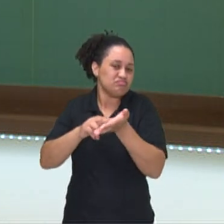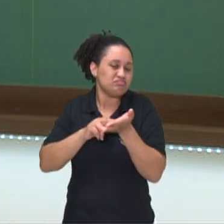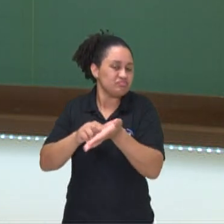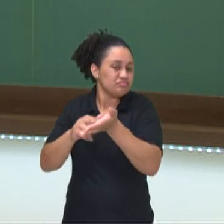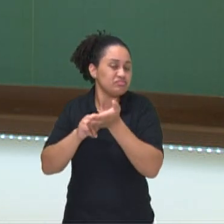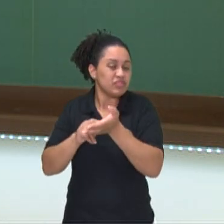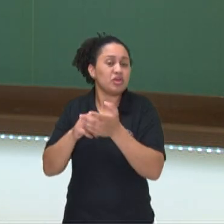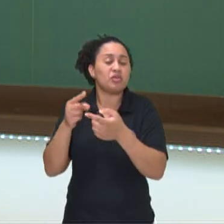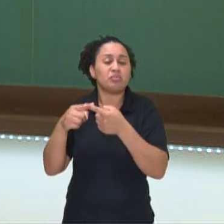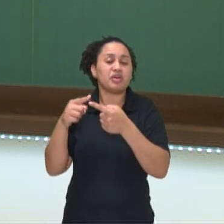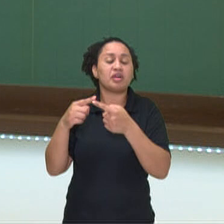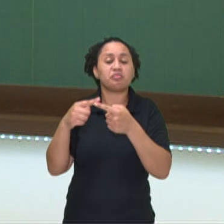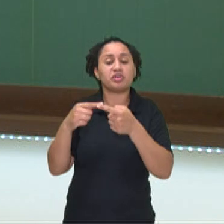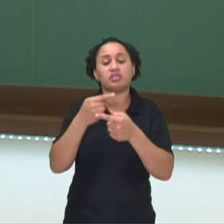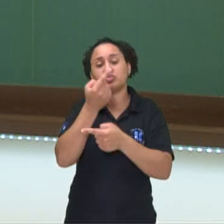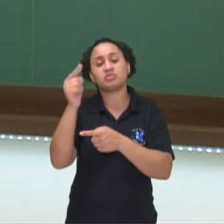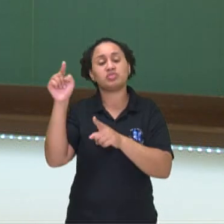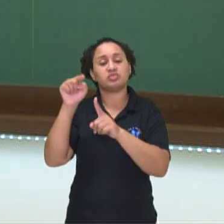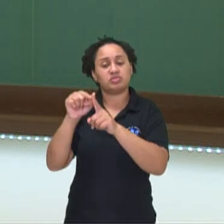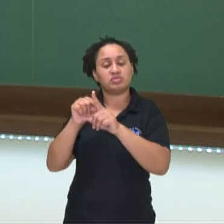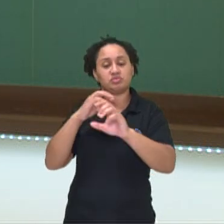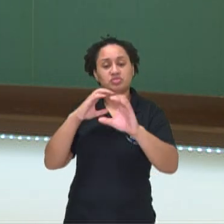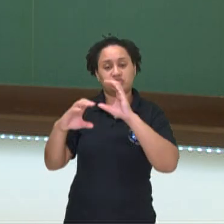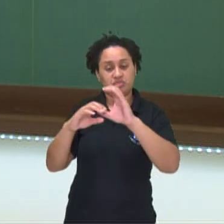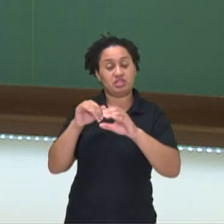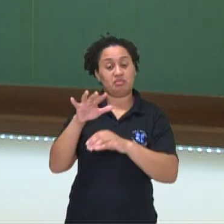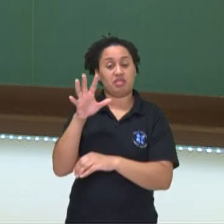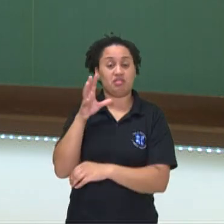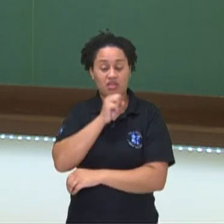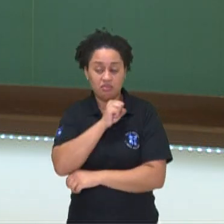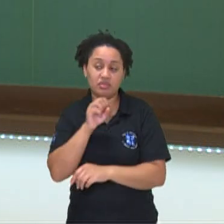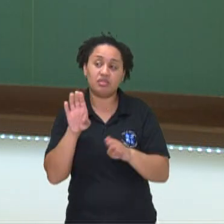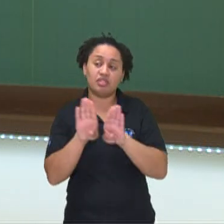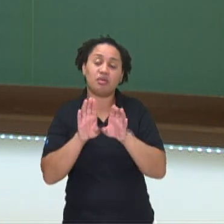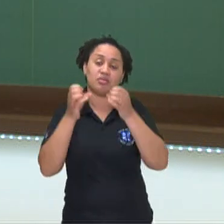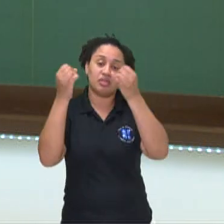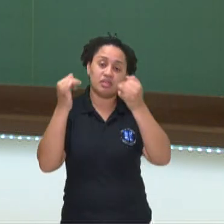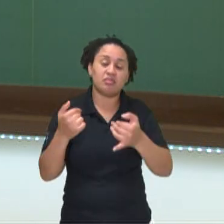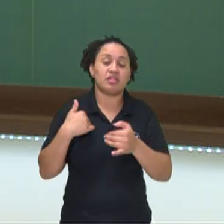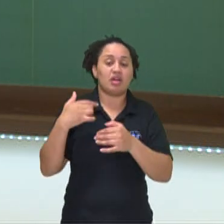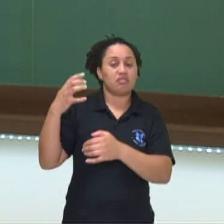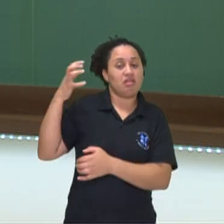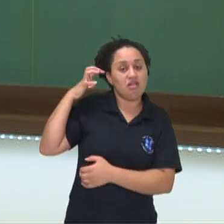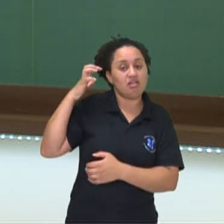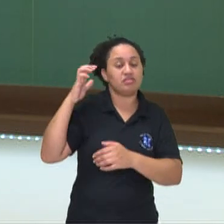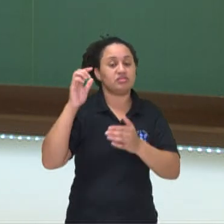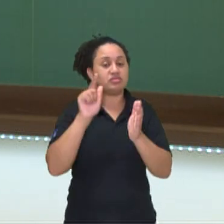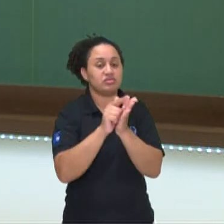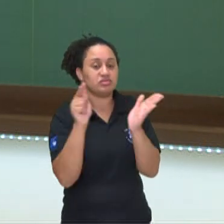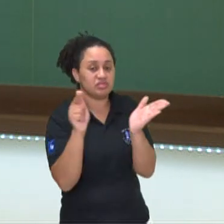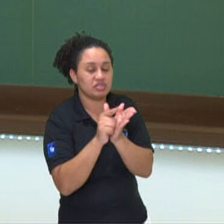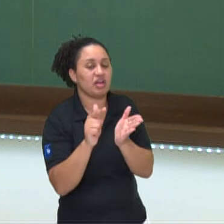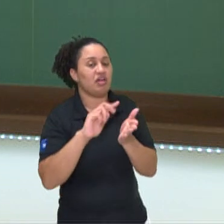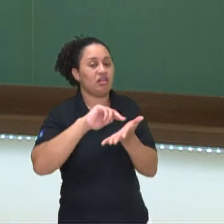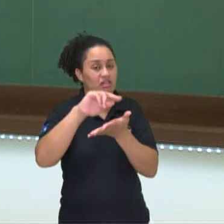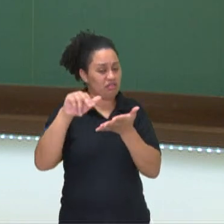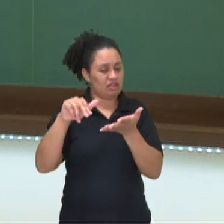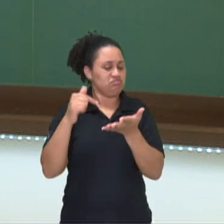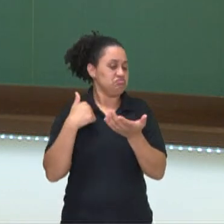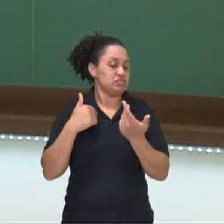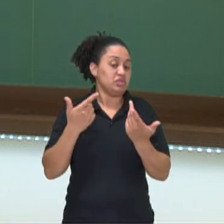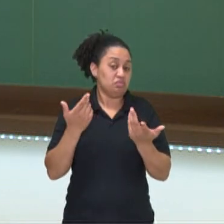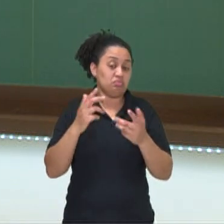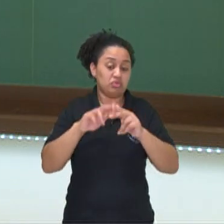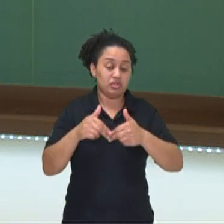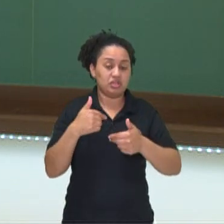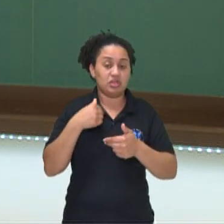em função de outros meios de comunicação mais rápidos. Você podia ter falado do rádio, do jornal. Então, por isso que nem sempre